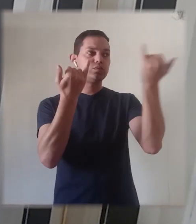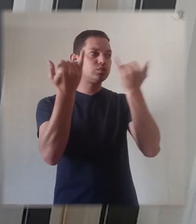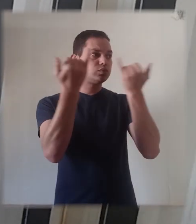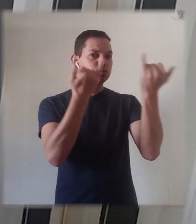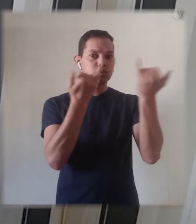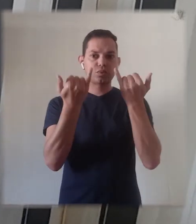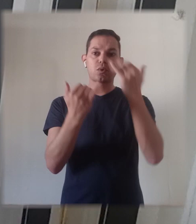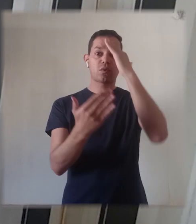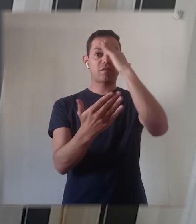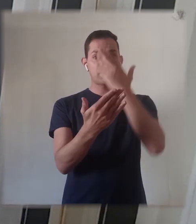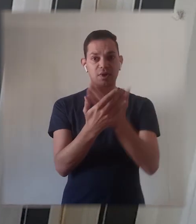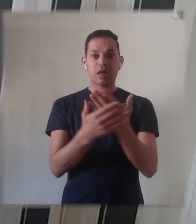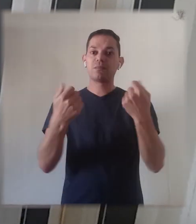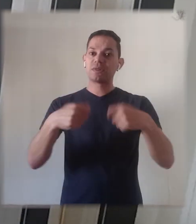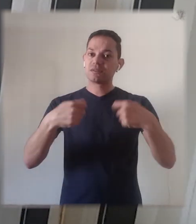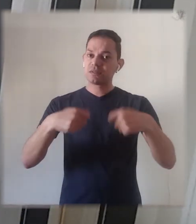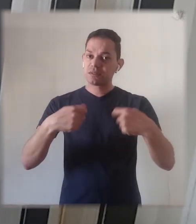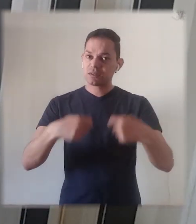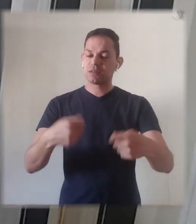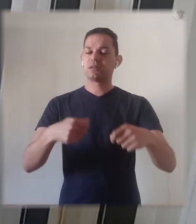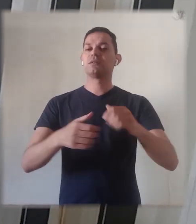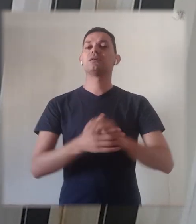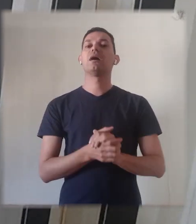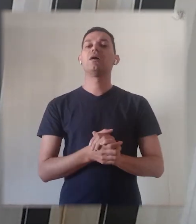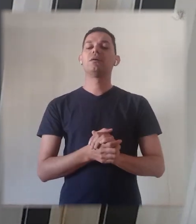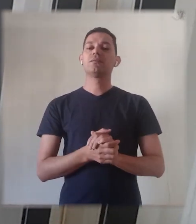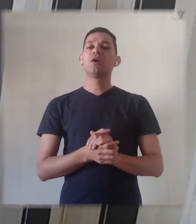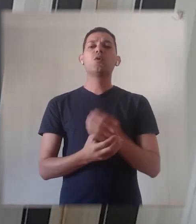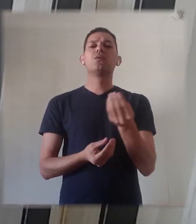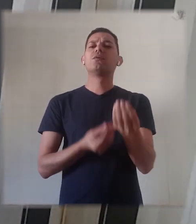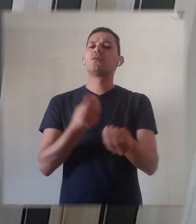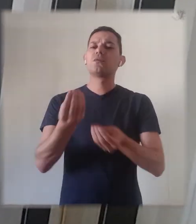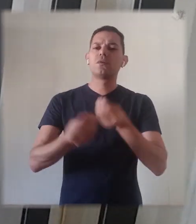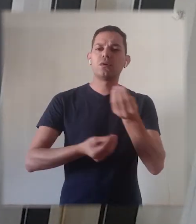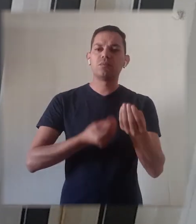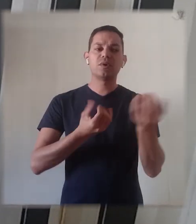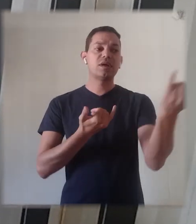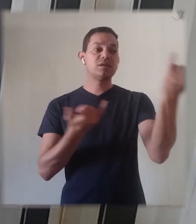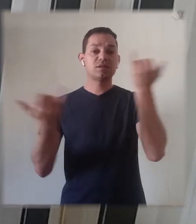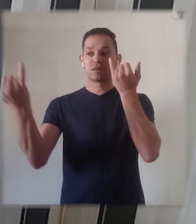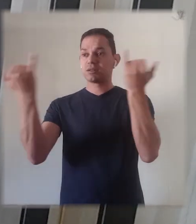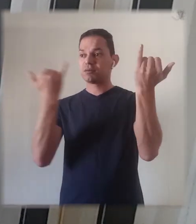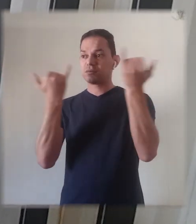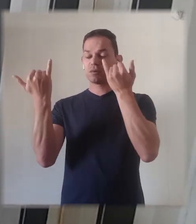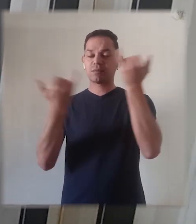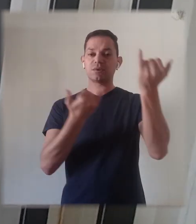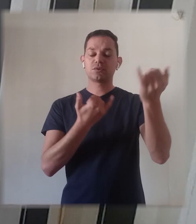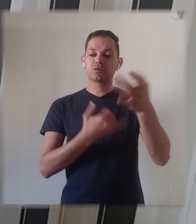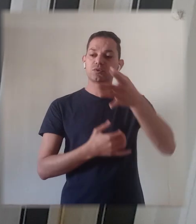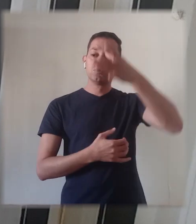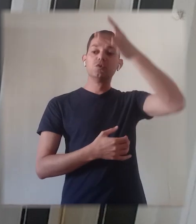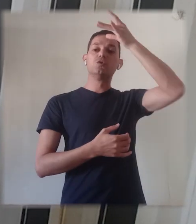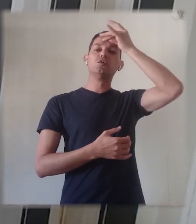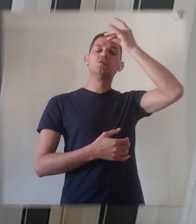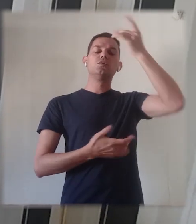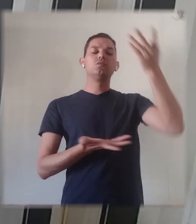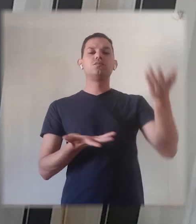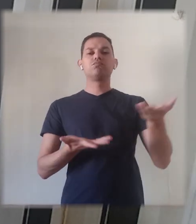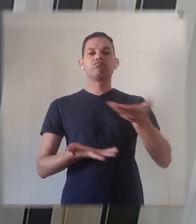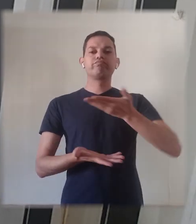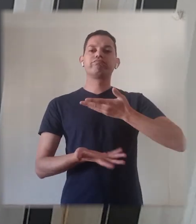buscar informações, né, confiáveis, fontes de informações confiáveis, de forma que essas informações possam